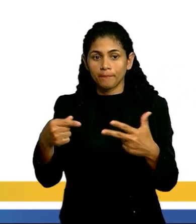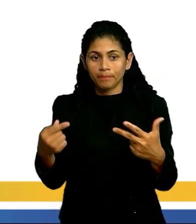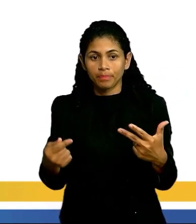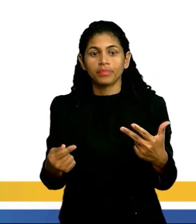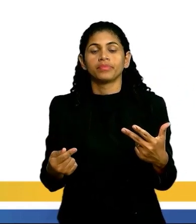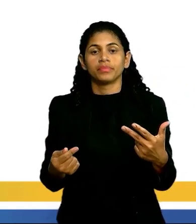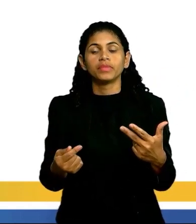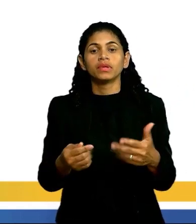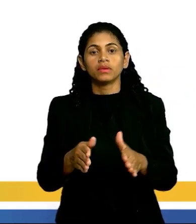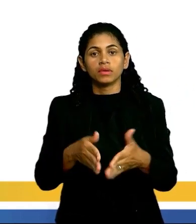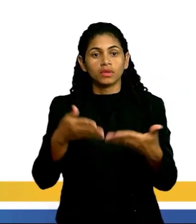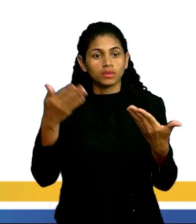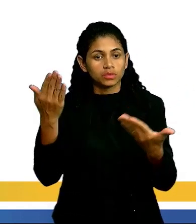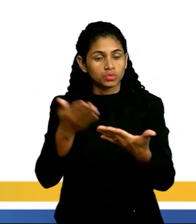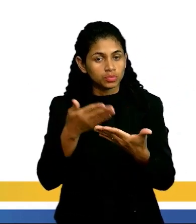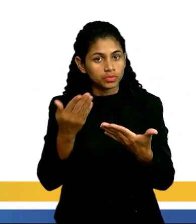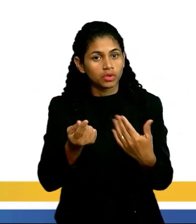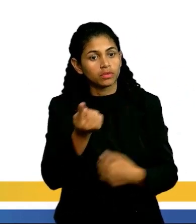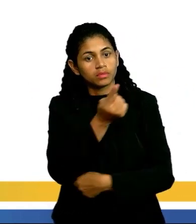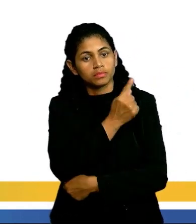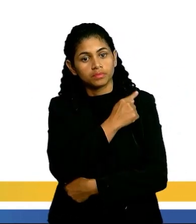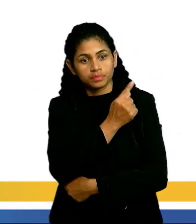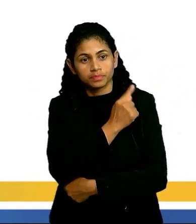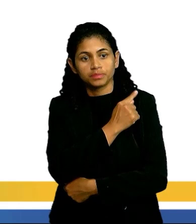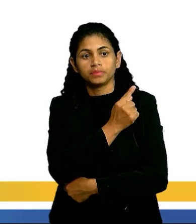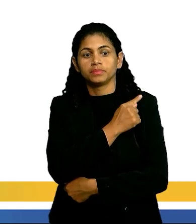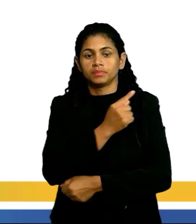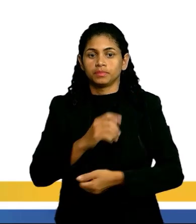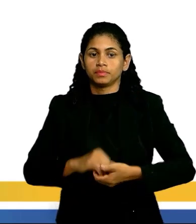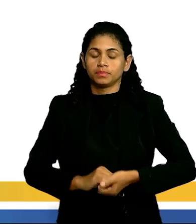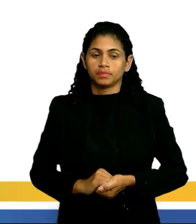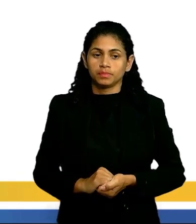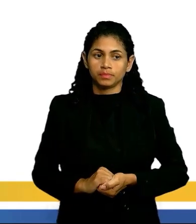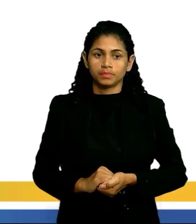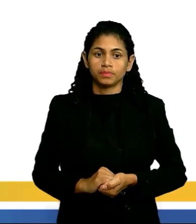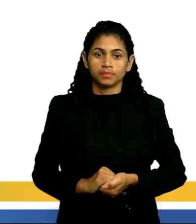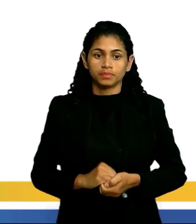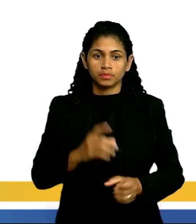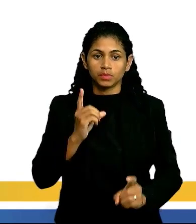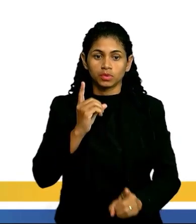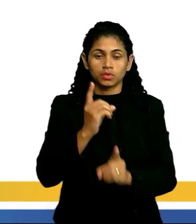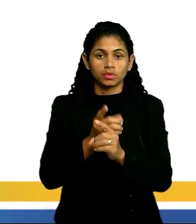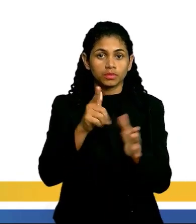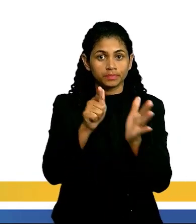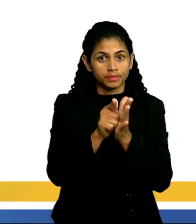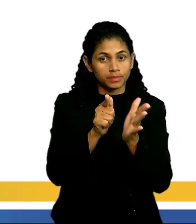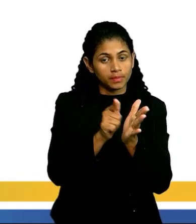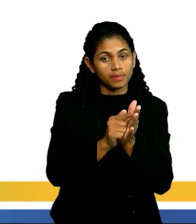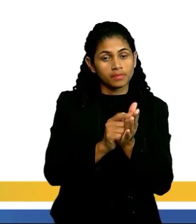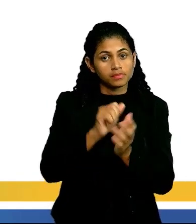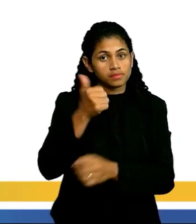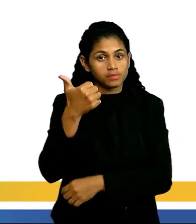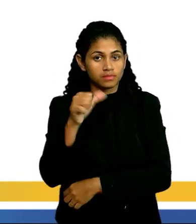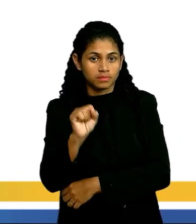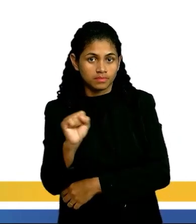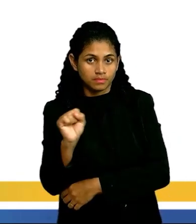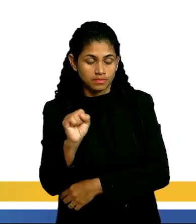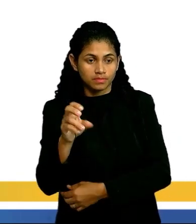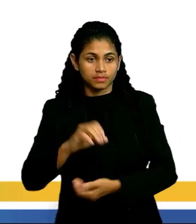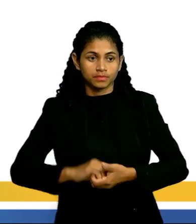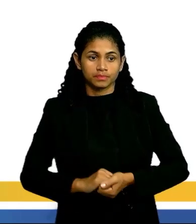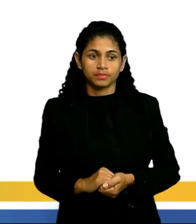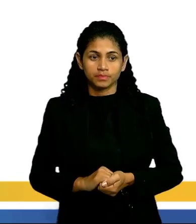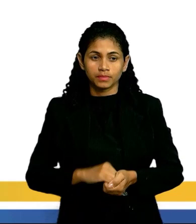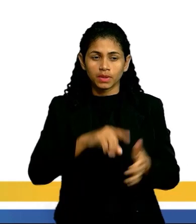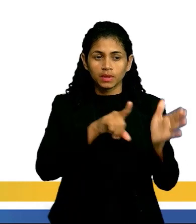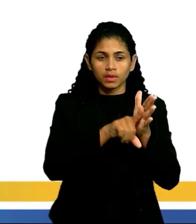no nosso livro número 1 do Farias Brito. Essa questão a gente pode encontrar na página 188. Então vamos lá. A